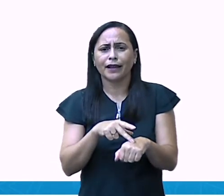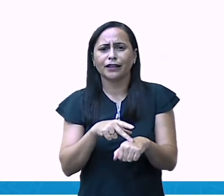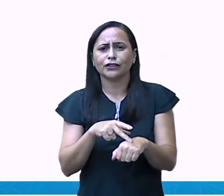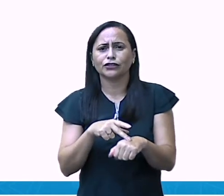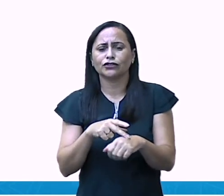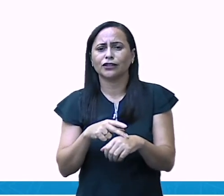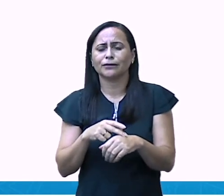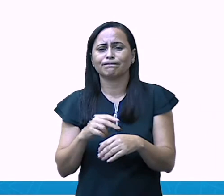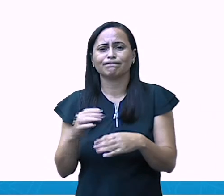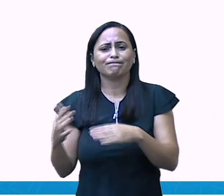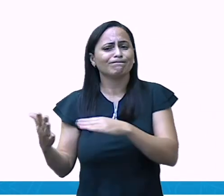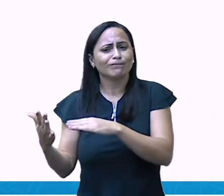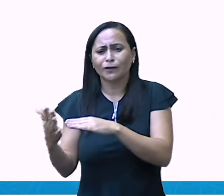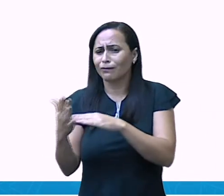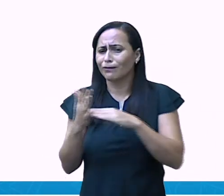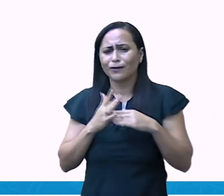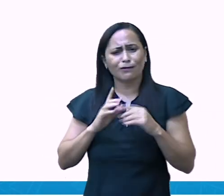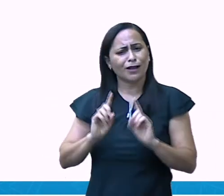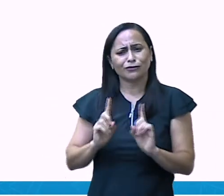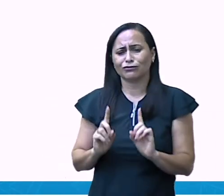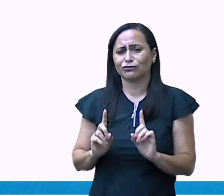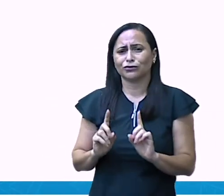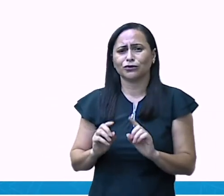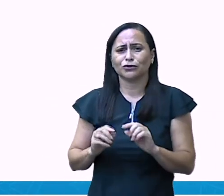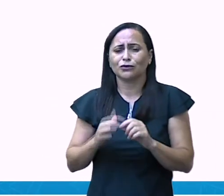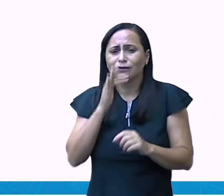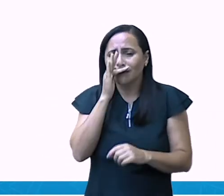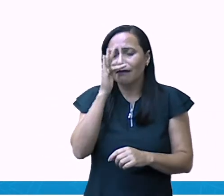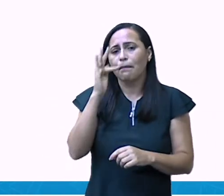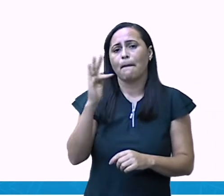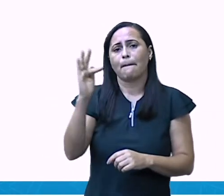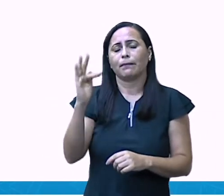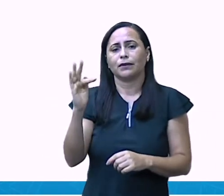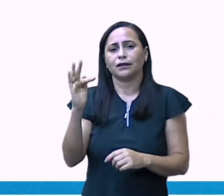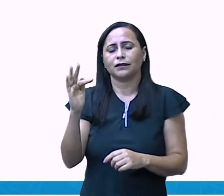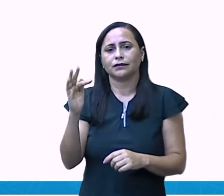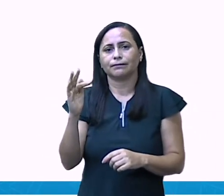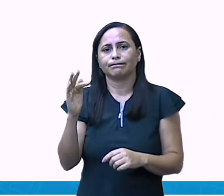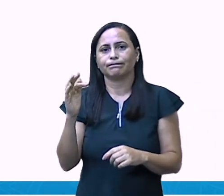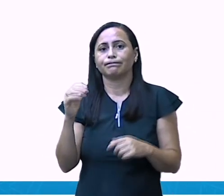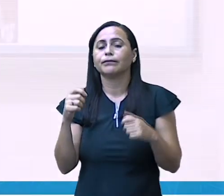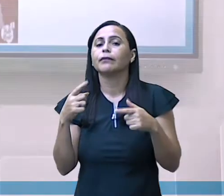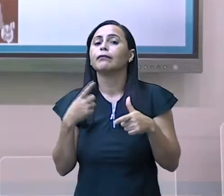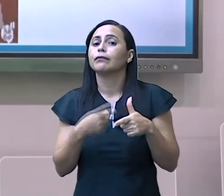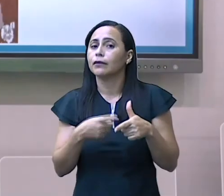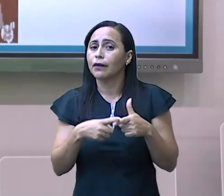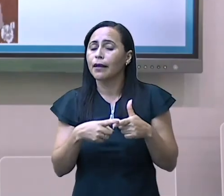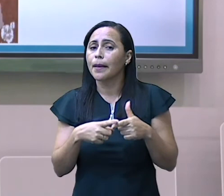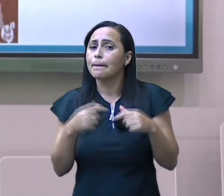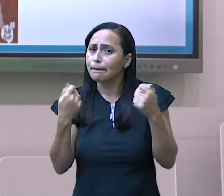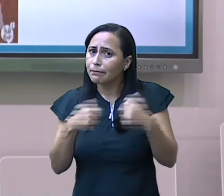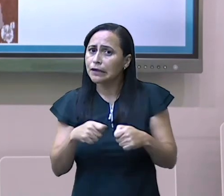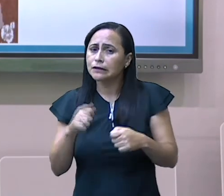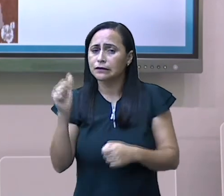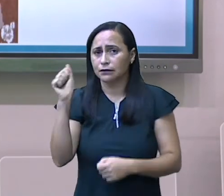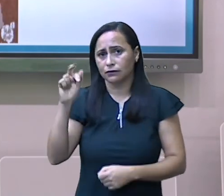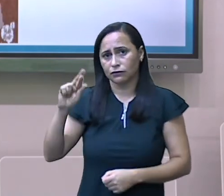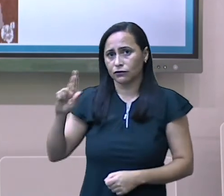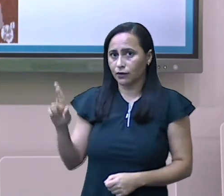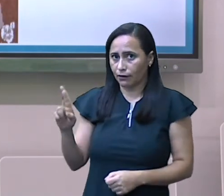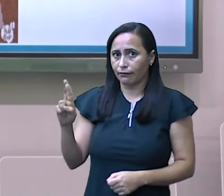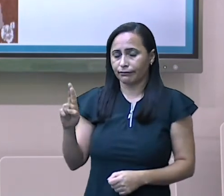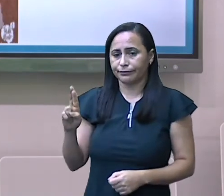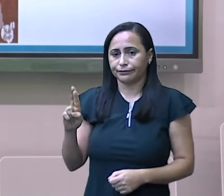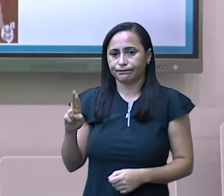o ar penetre, né? E a planta respira. E a planta precisa de ar. Não foi uma das propriedades que nós acabamos de